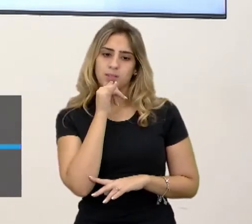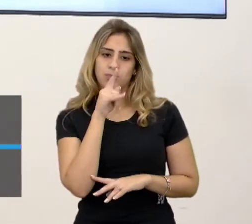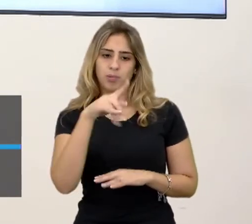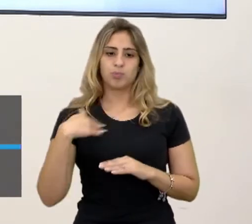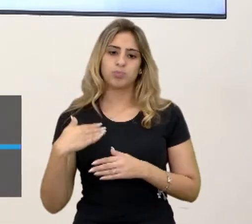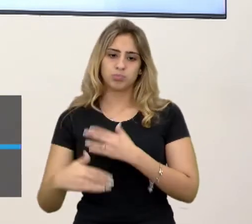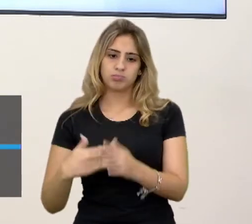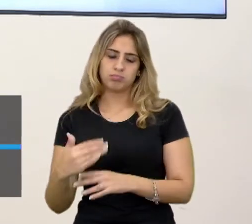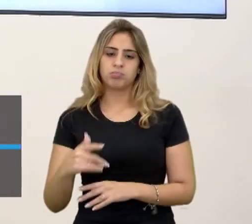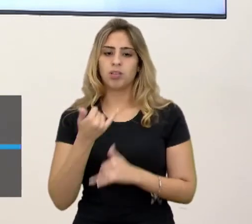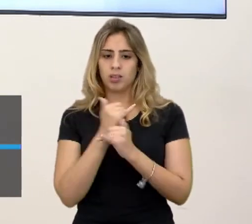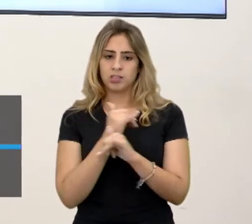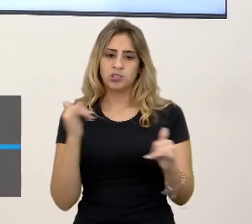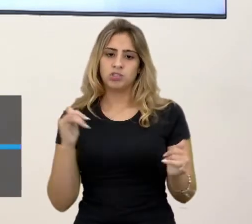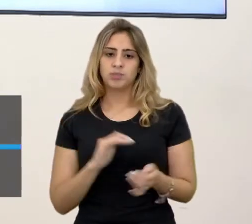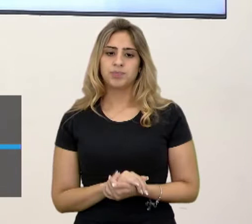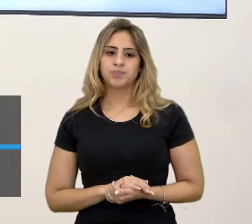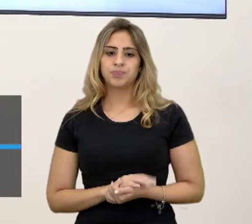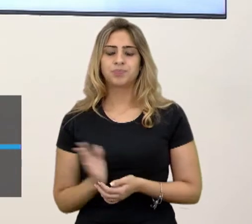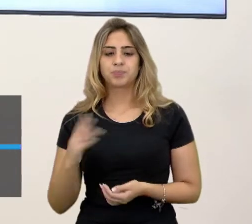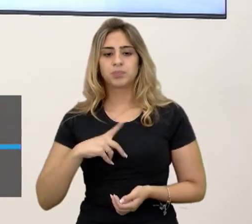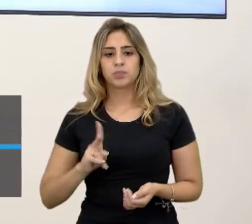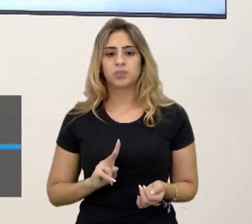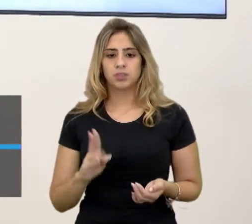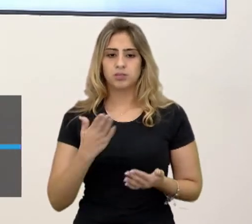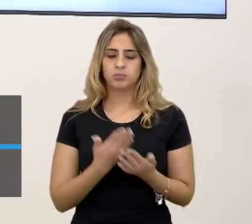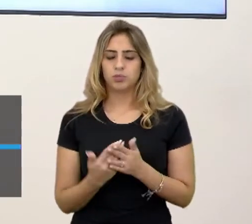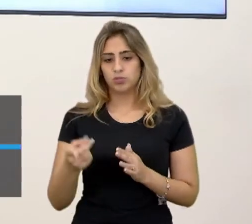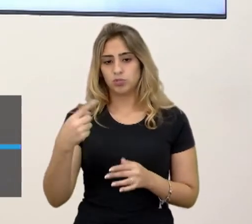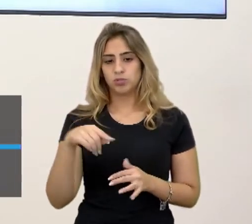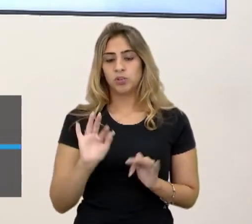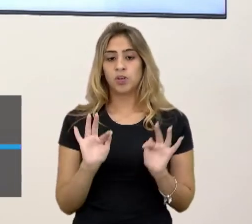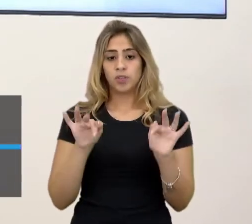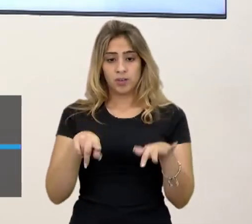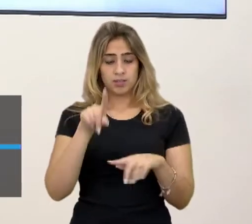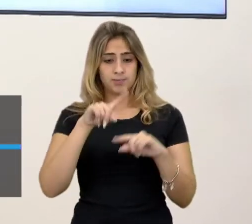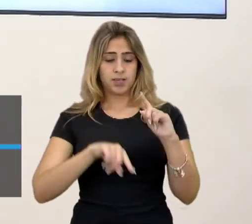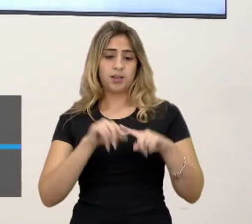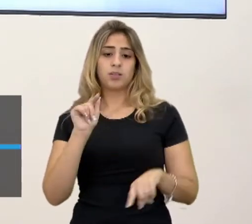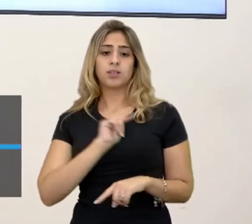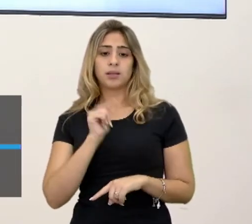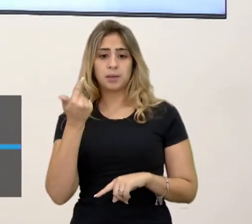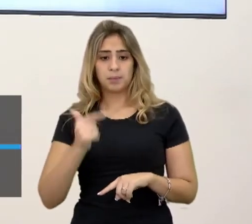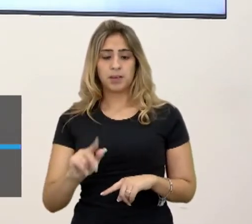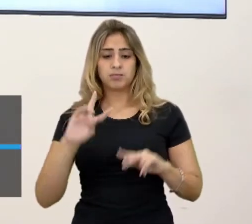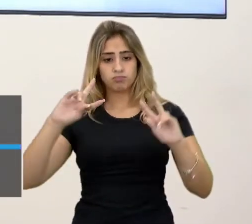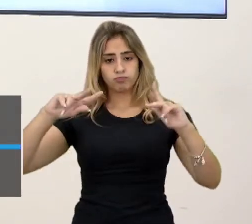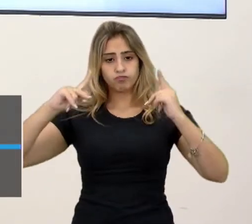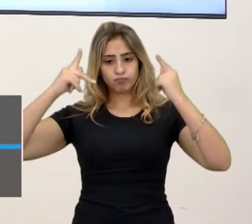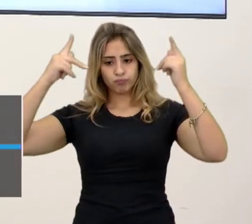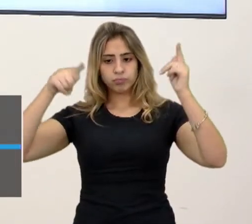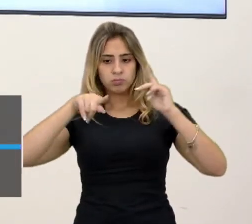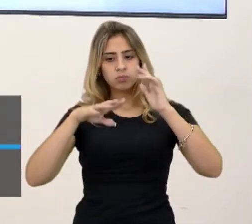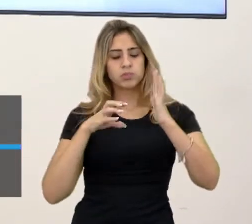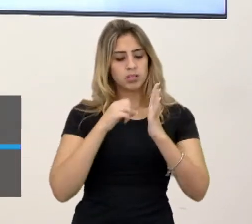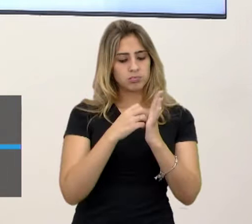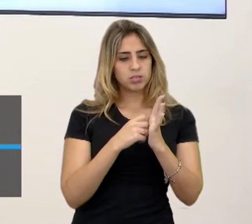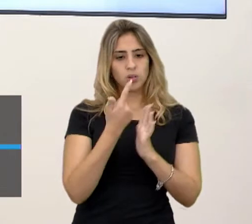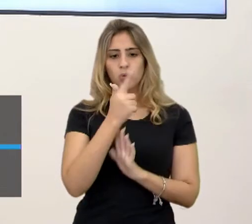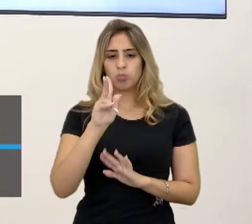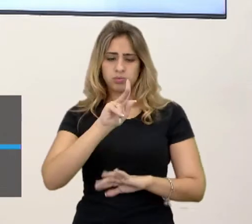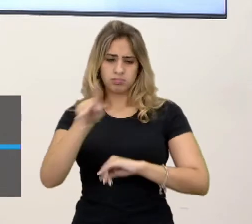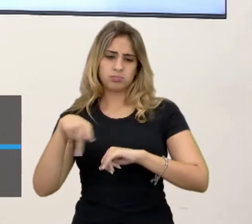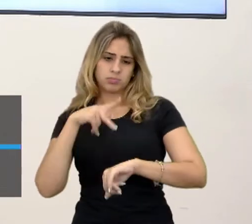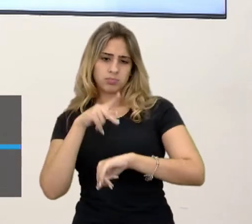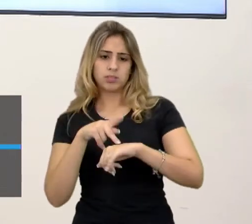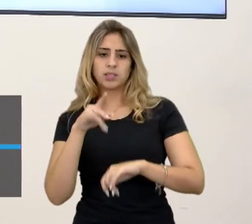produzir eletricidade. Tá certo? Então, continue os estudos de vocês. No final desse material, tem mais link para vocês consultarem outros países. Por